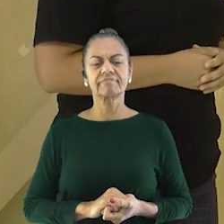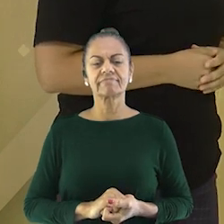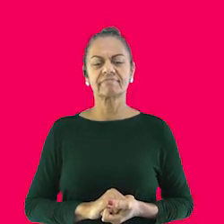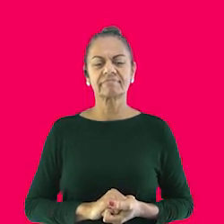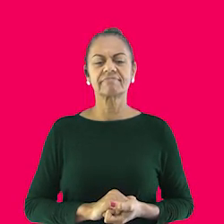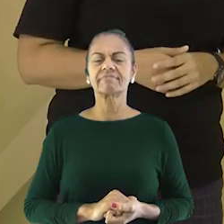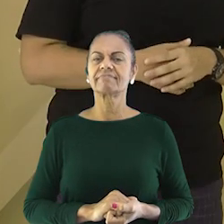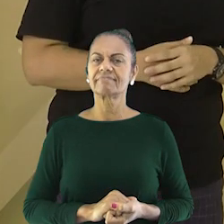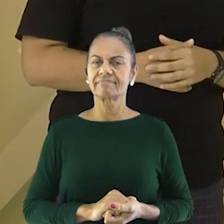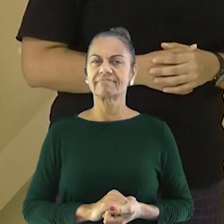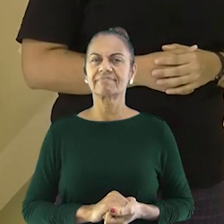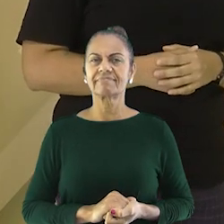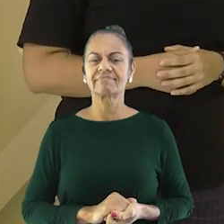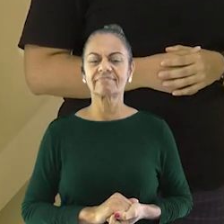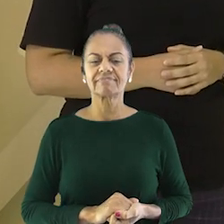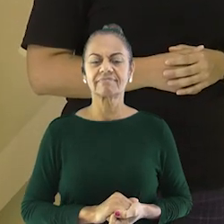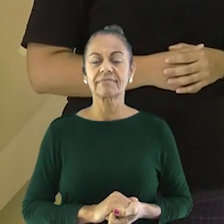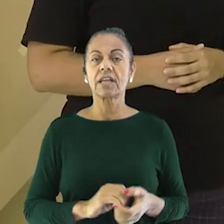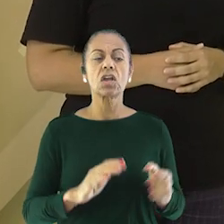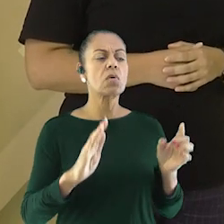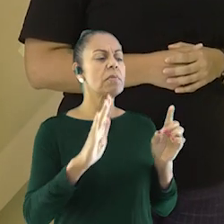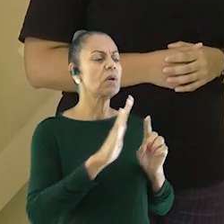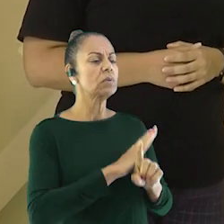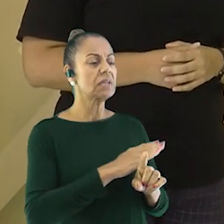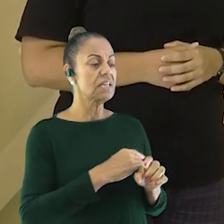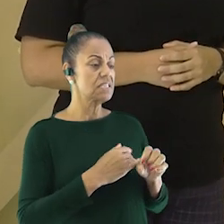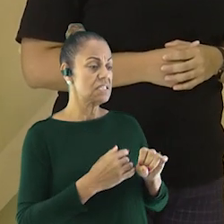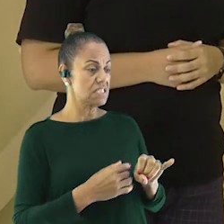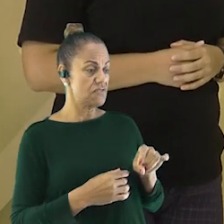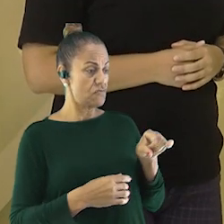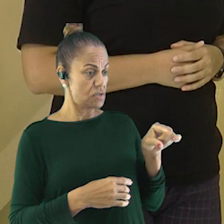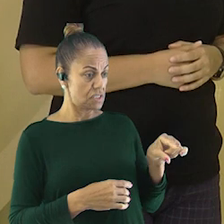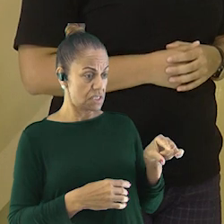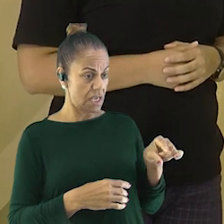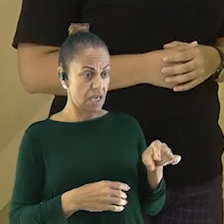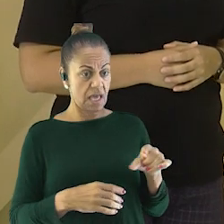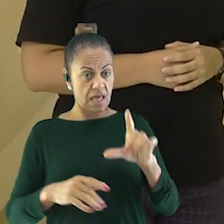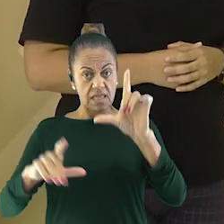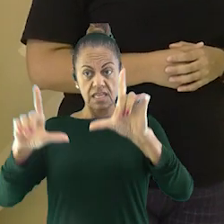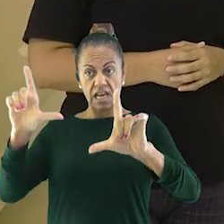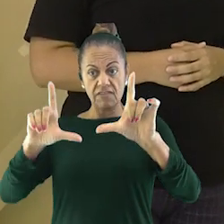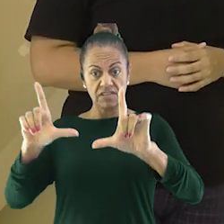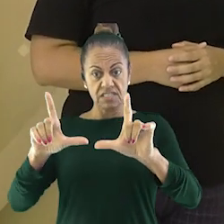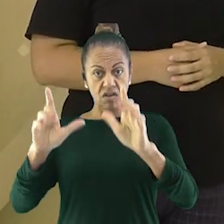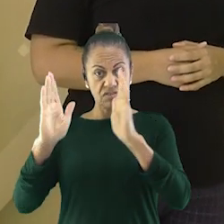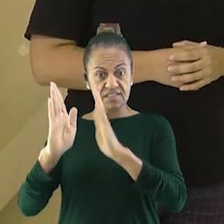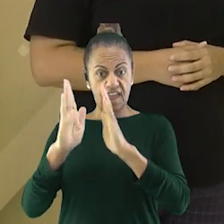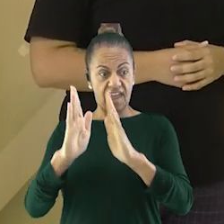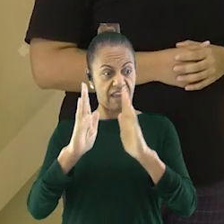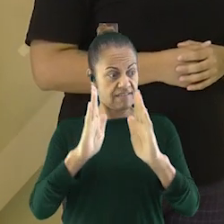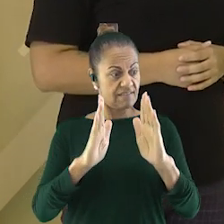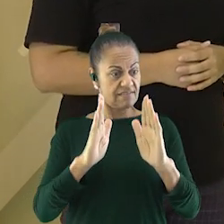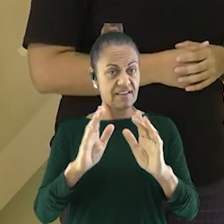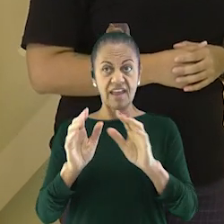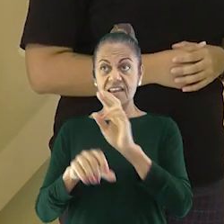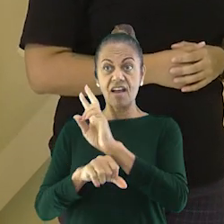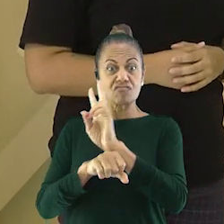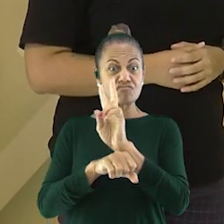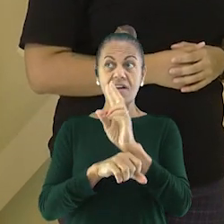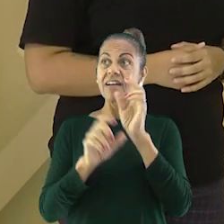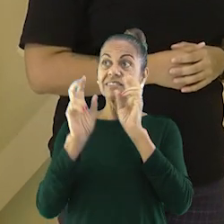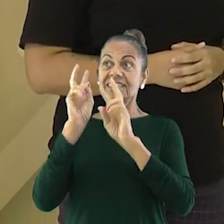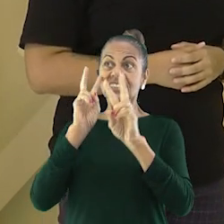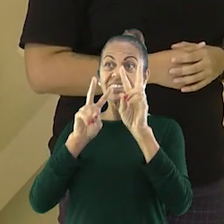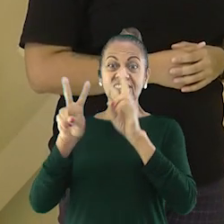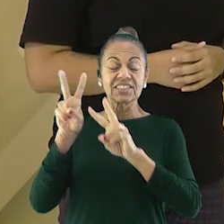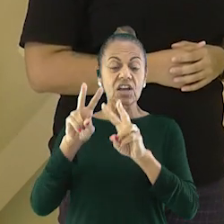exciting. Perguntei se ela prefere séries de TV ou filmes. O que ela respondeu? Agora é mais difícil. Verão